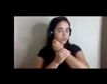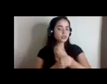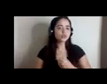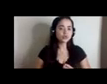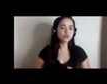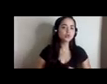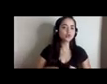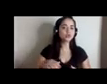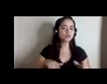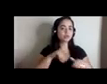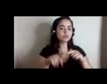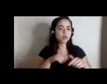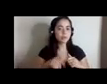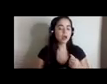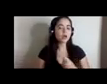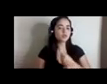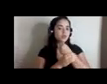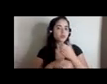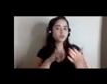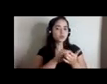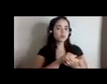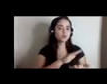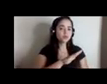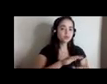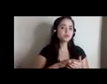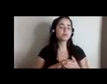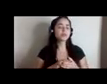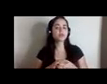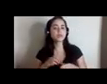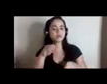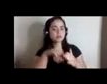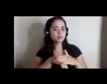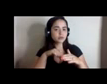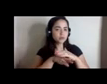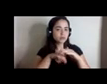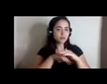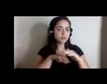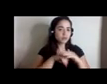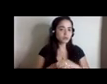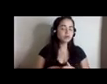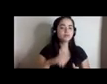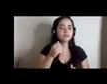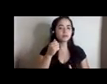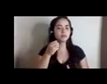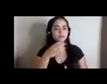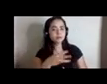de seguro-desemprego, de fundo de garantia, de 13º salário,